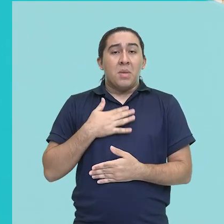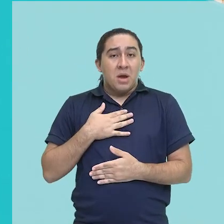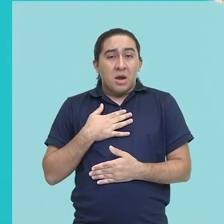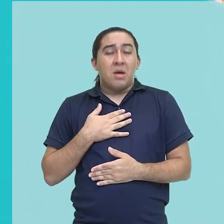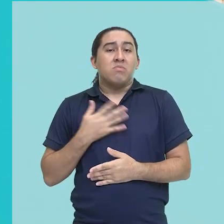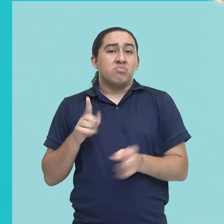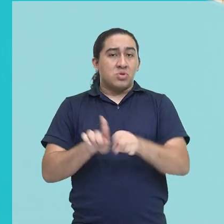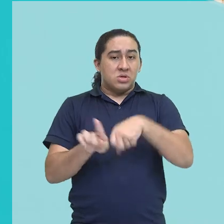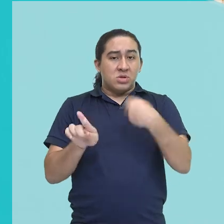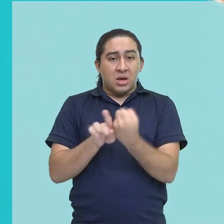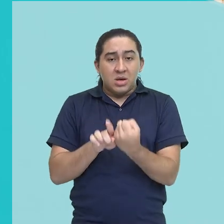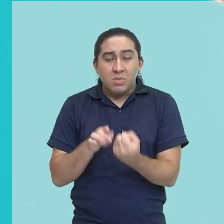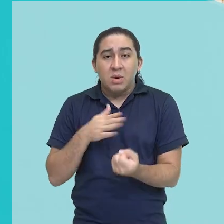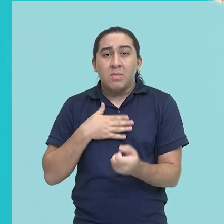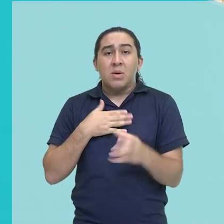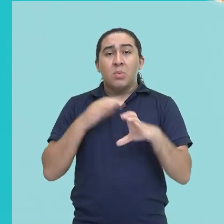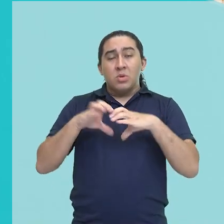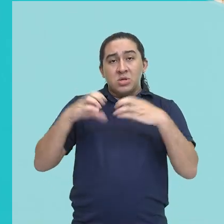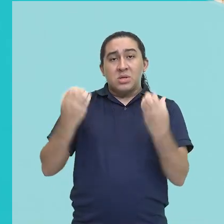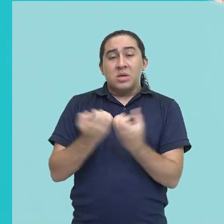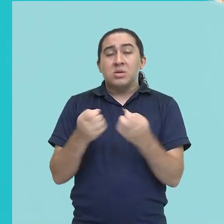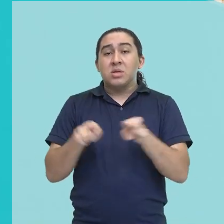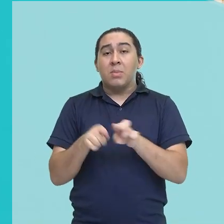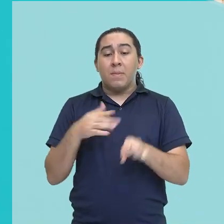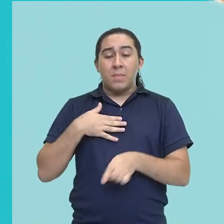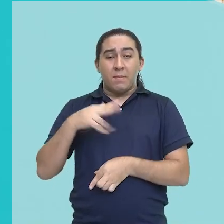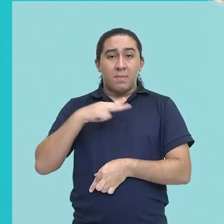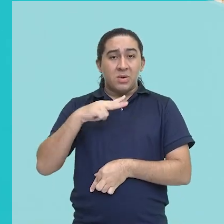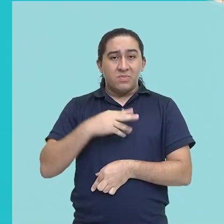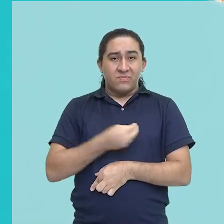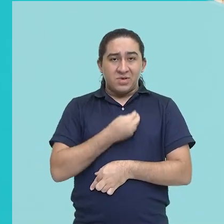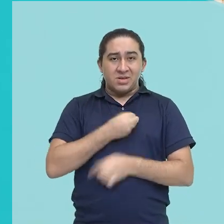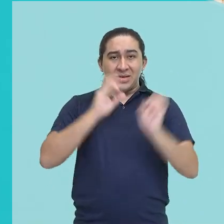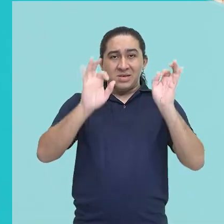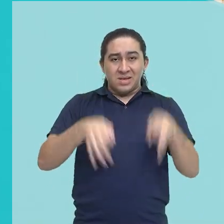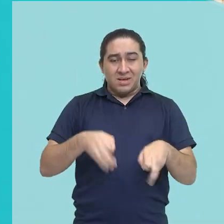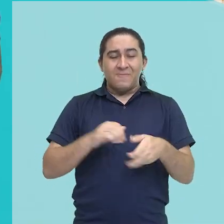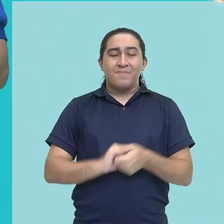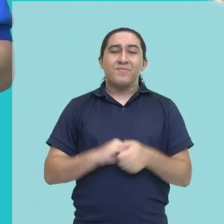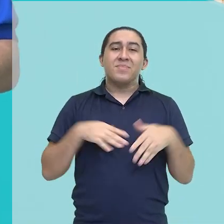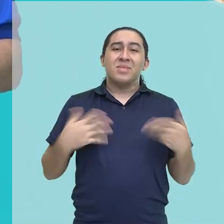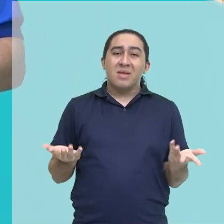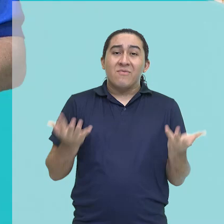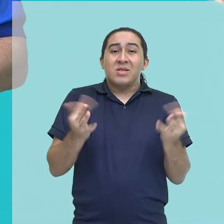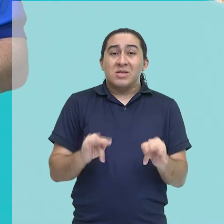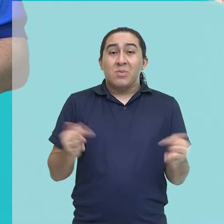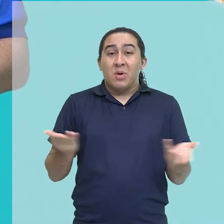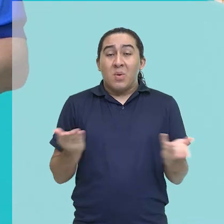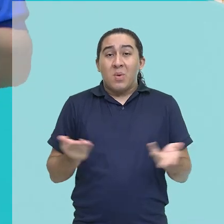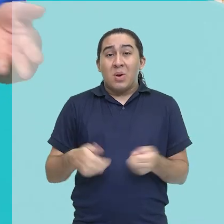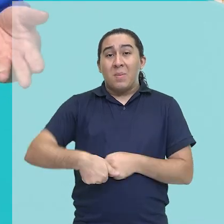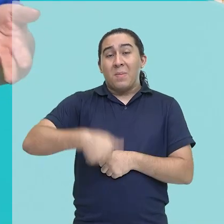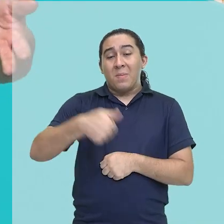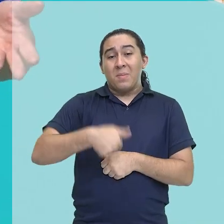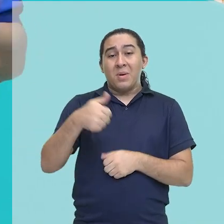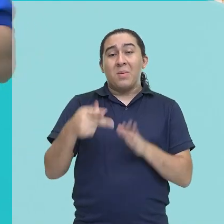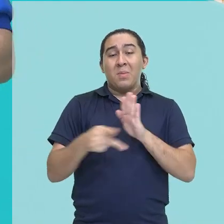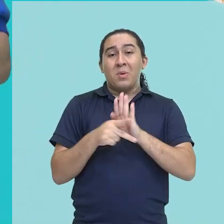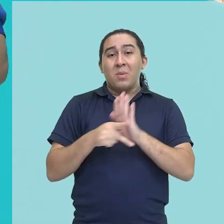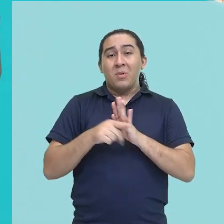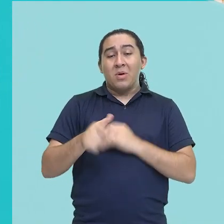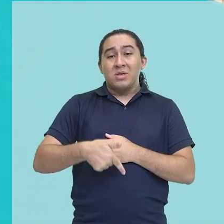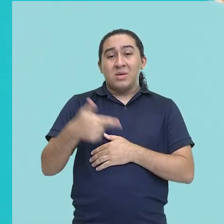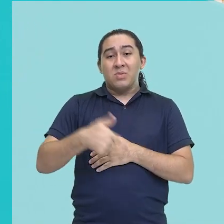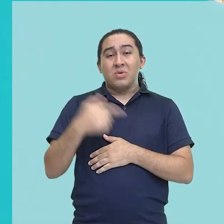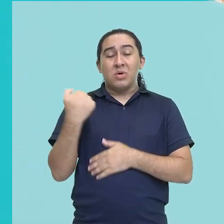significativo para a minha sociedade, para mim mesmo, minha realização pessoal. Certo? Então,